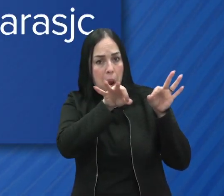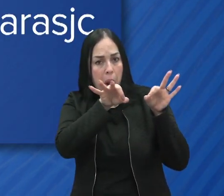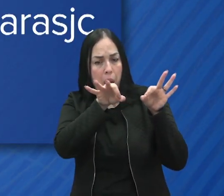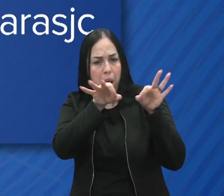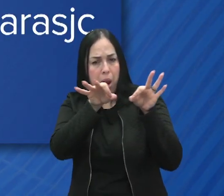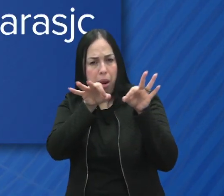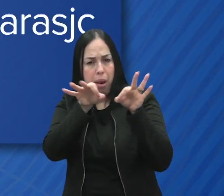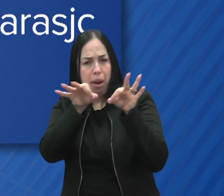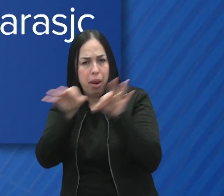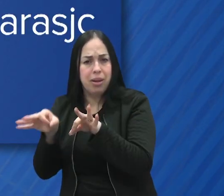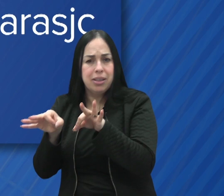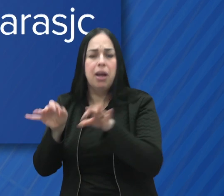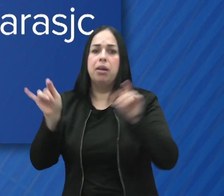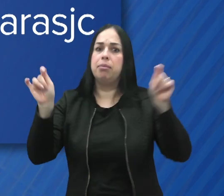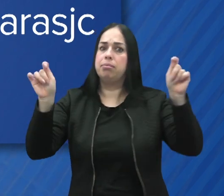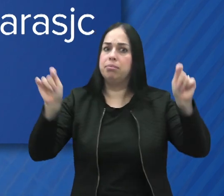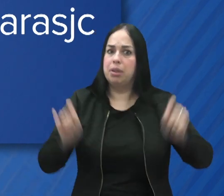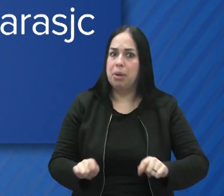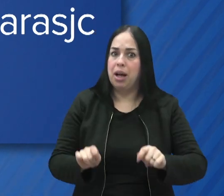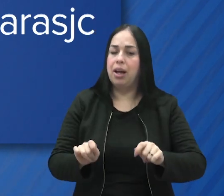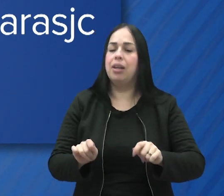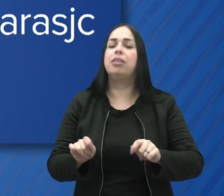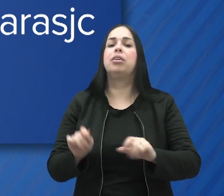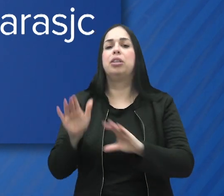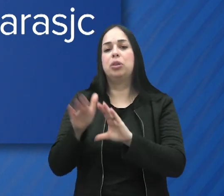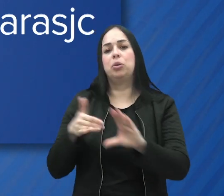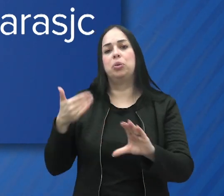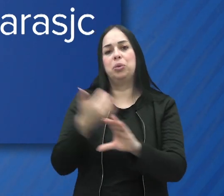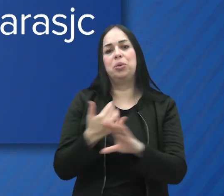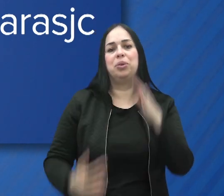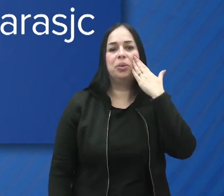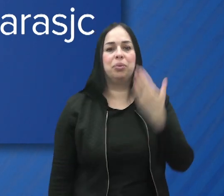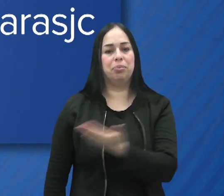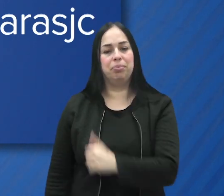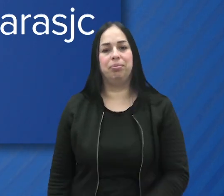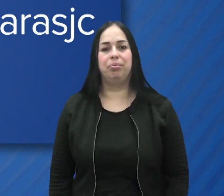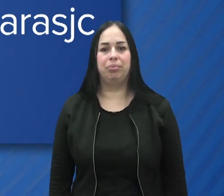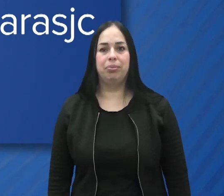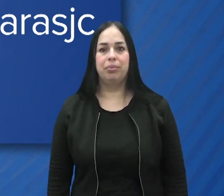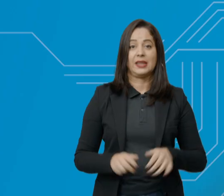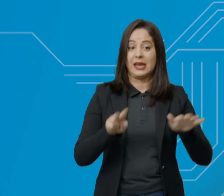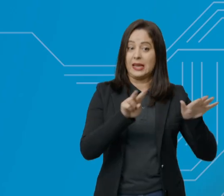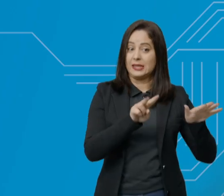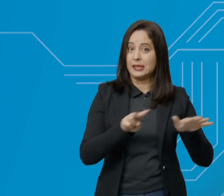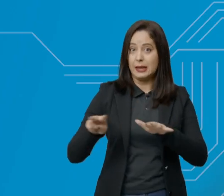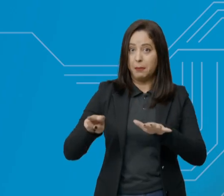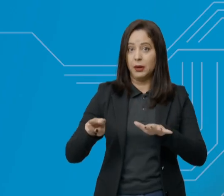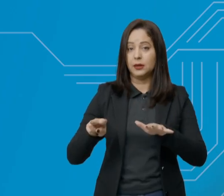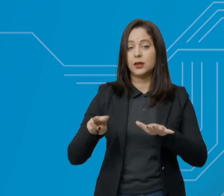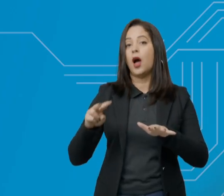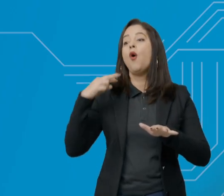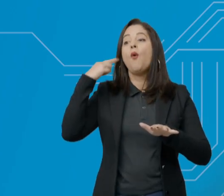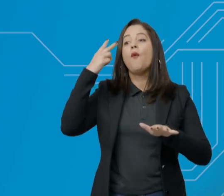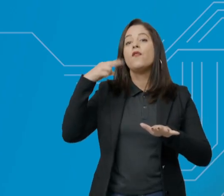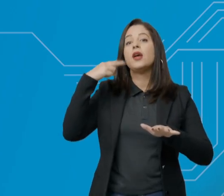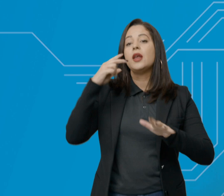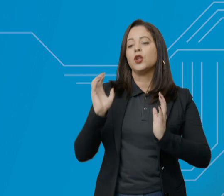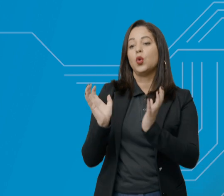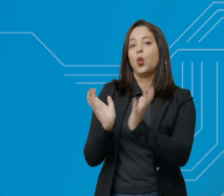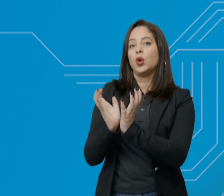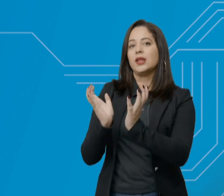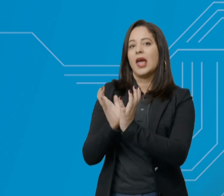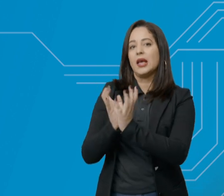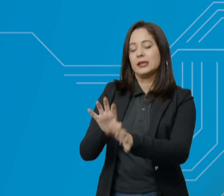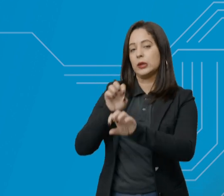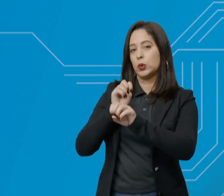pode acompanhar os trabalhos em plenário na íntegra no nosso canal do YouTube. Nesta semana, vereadores da Comissão